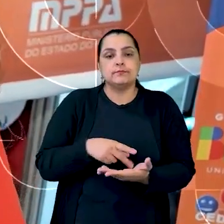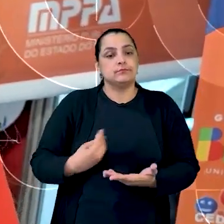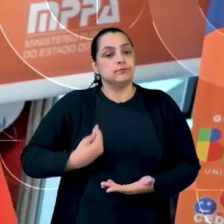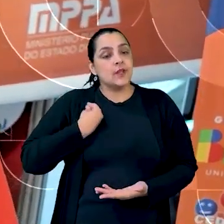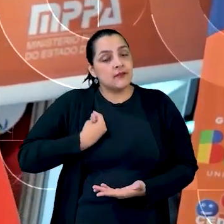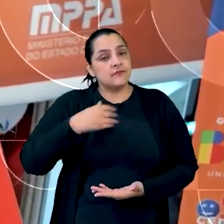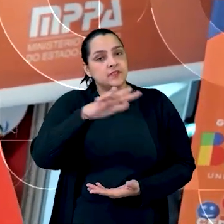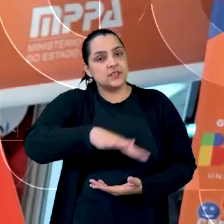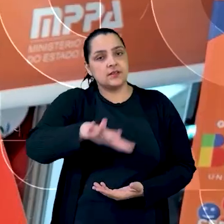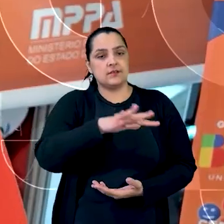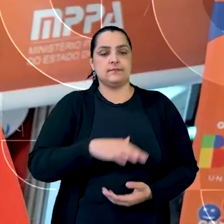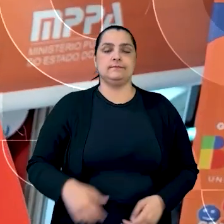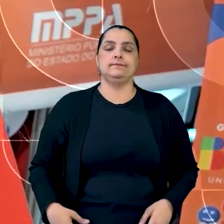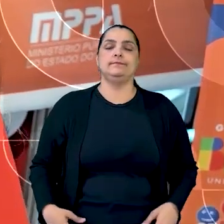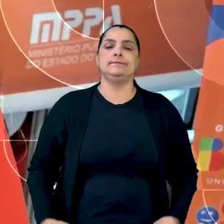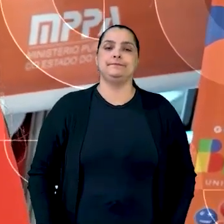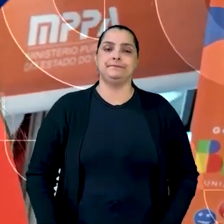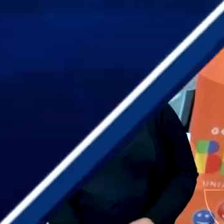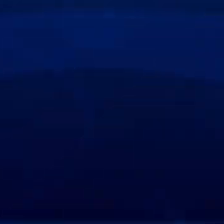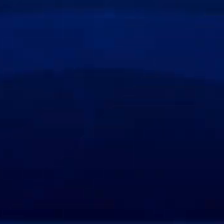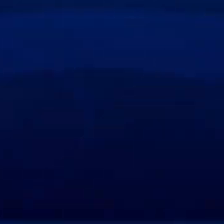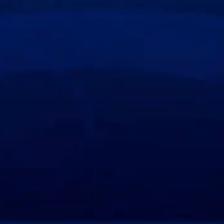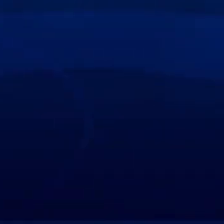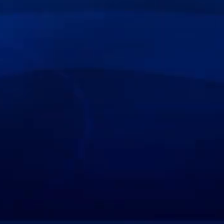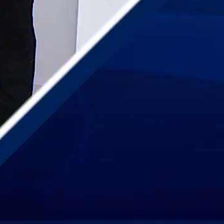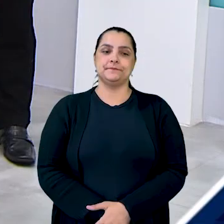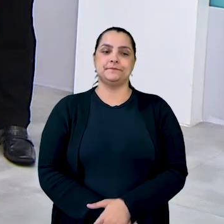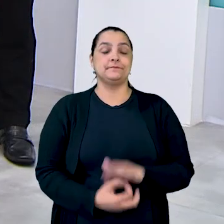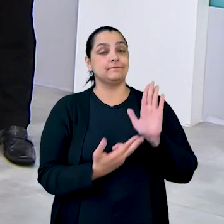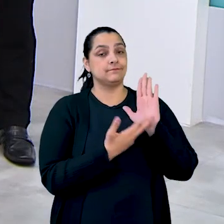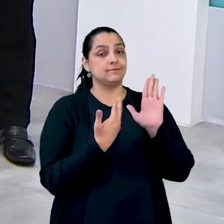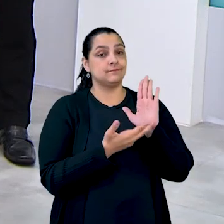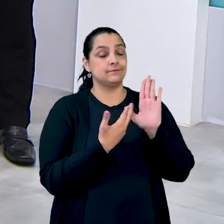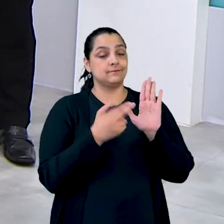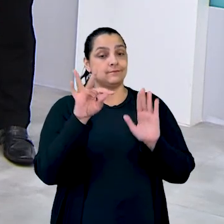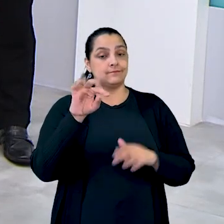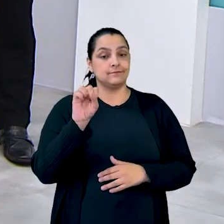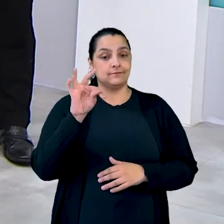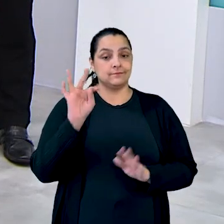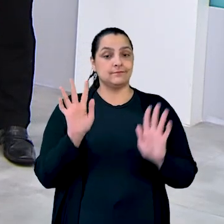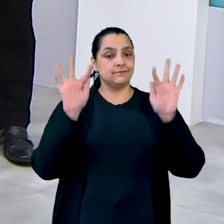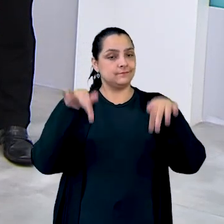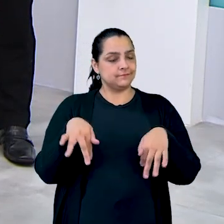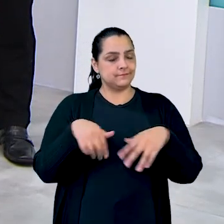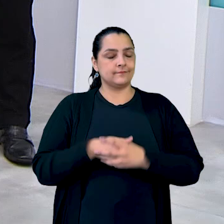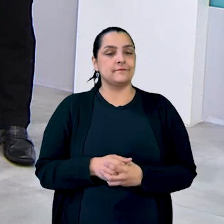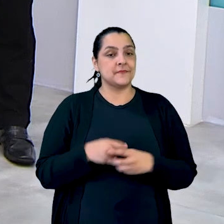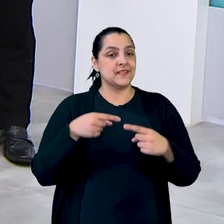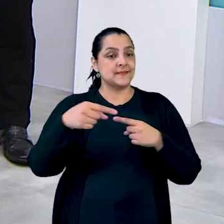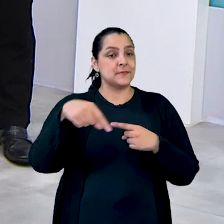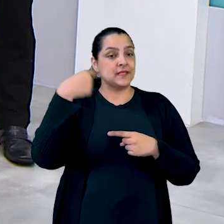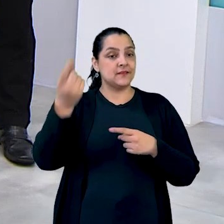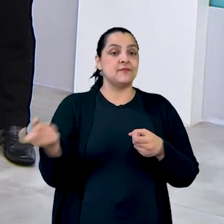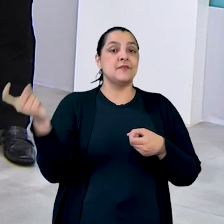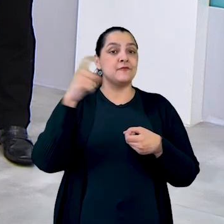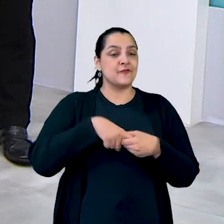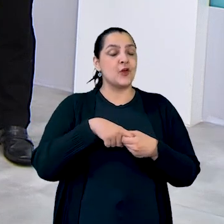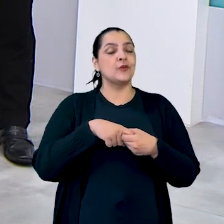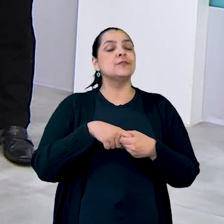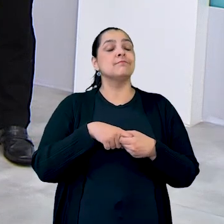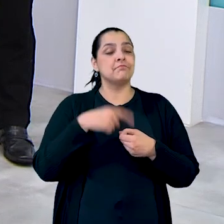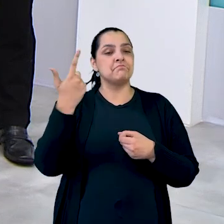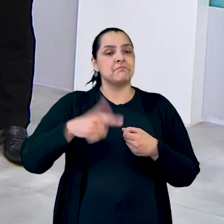efetivamente com a vida dessas pessoas. O Revista TST fica por aqui. Na semana que vem a gente volta com mais